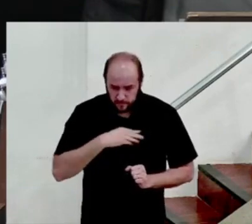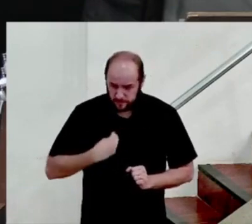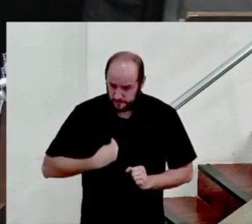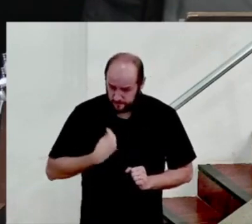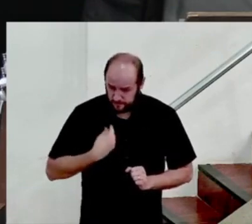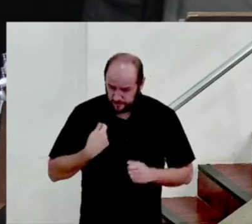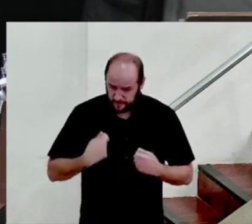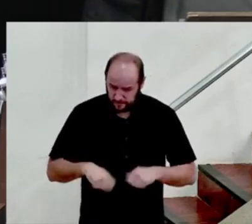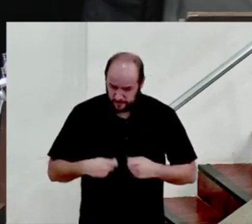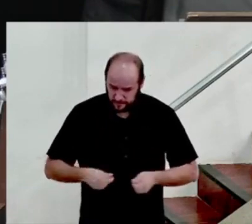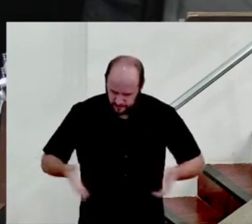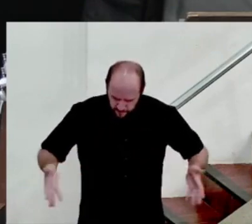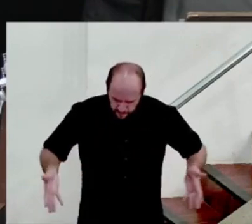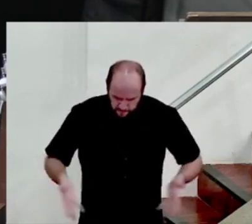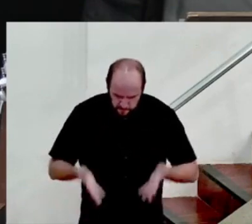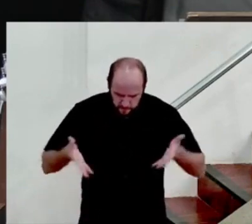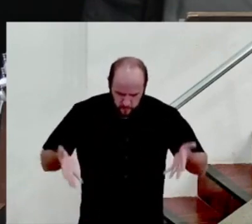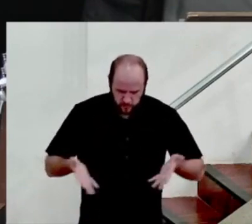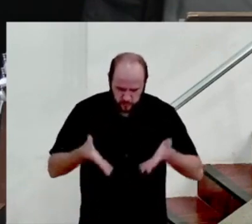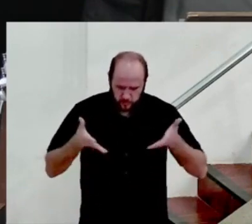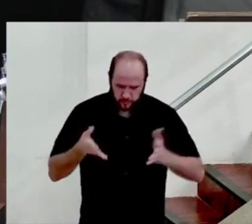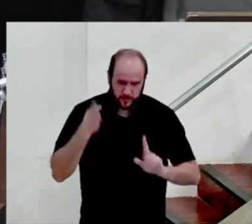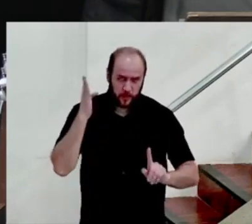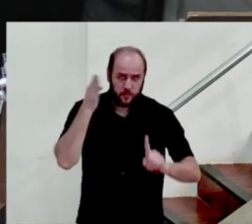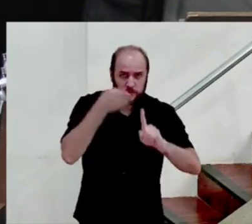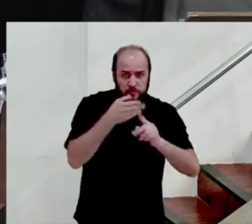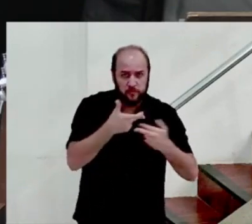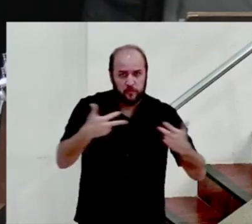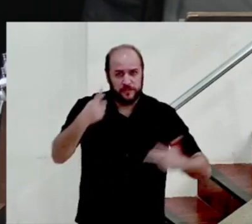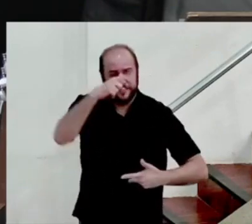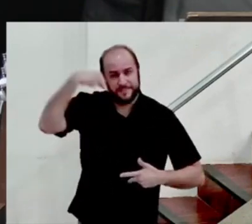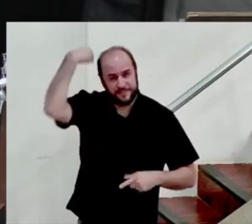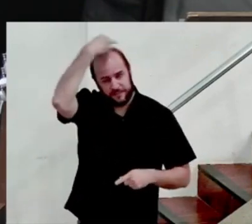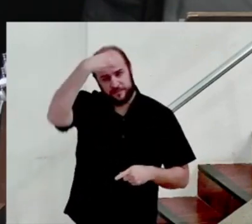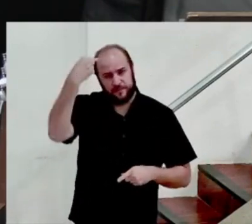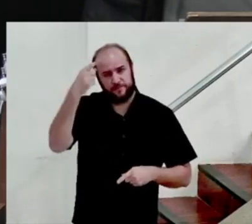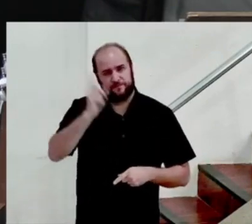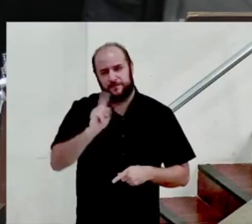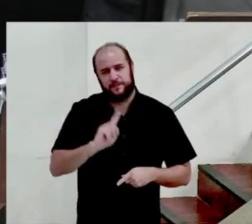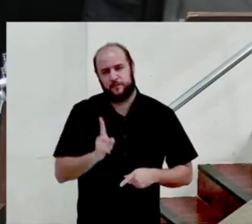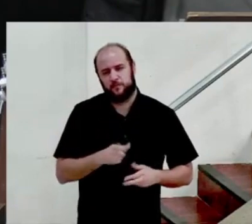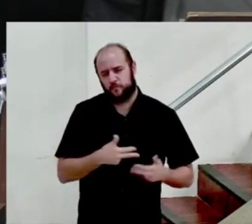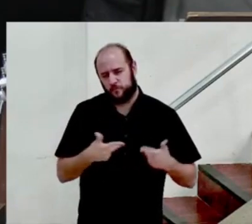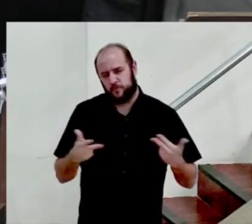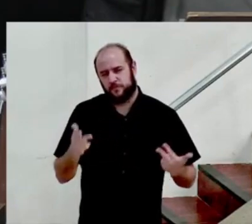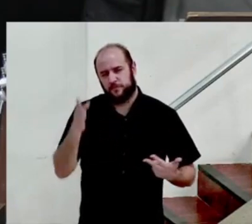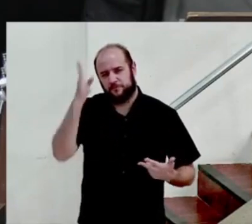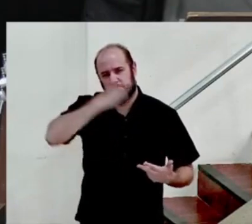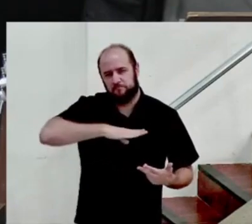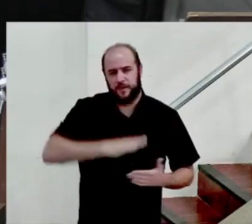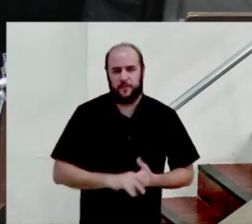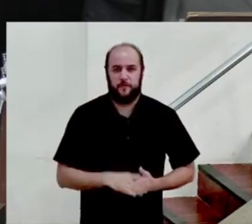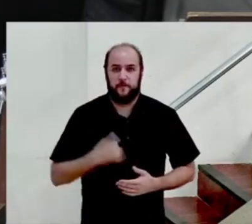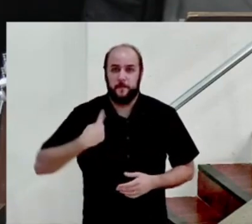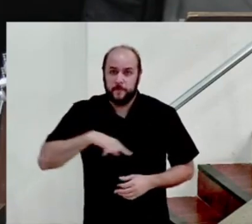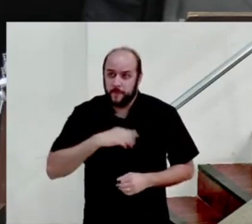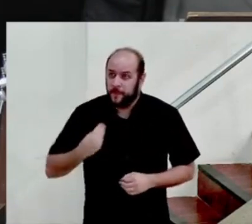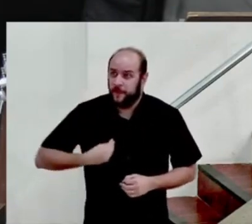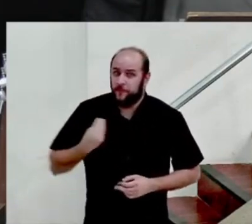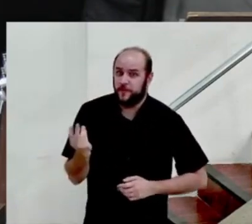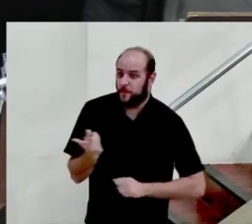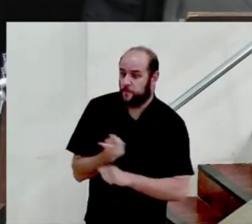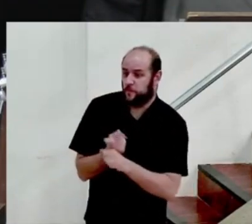impulsionada para aquilo que é santo e não para aquilo que é imundo. Nossa vida deve almejar coisas que